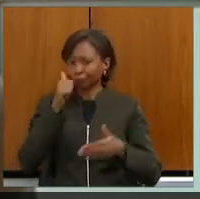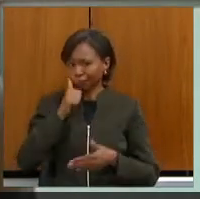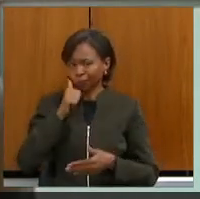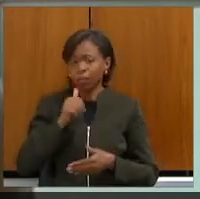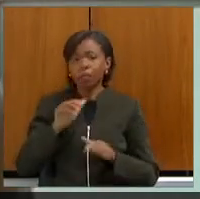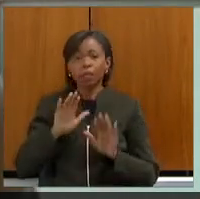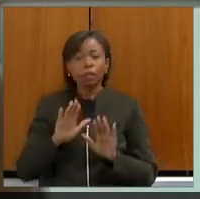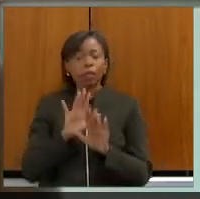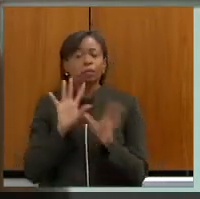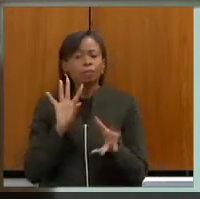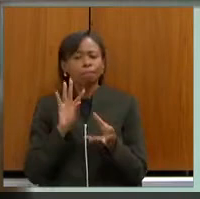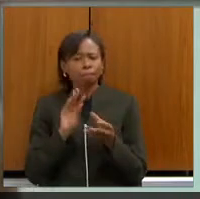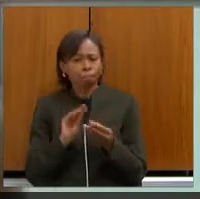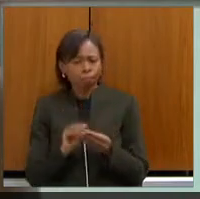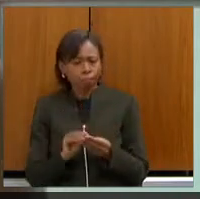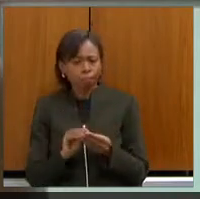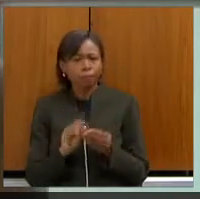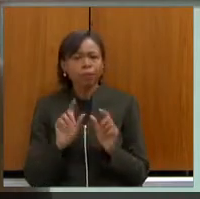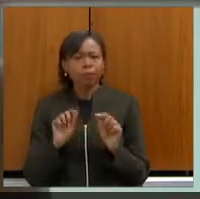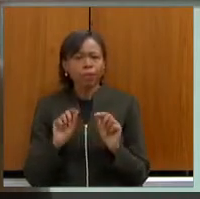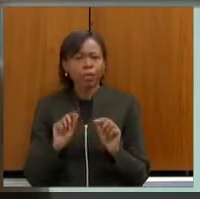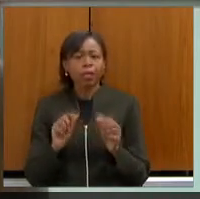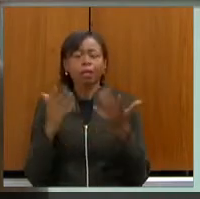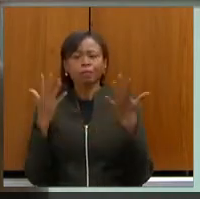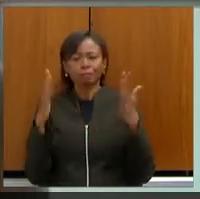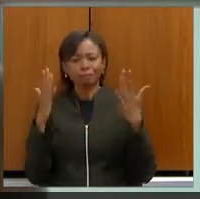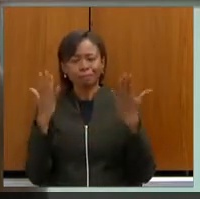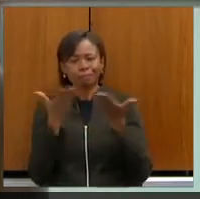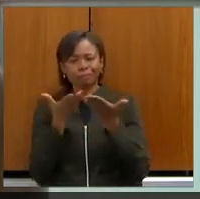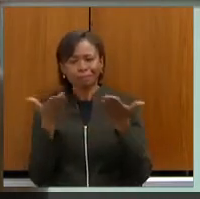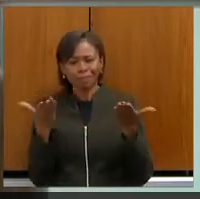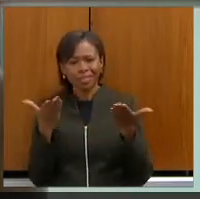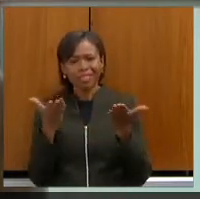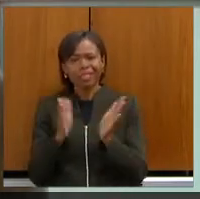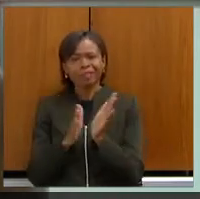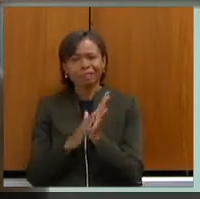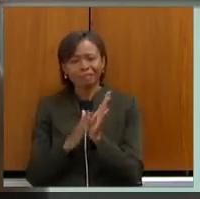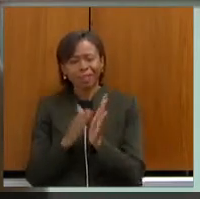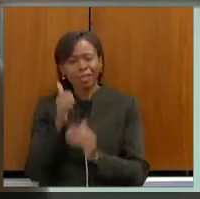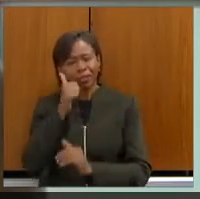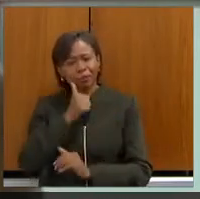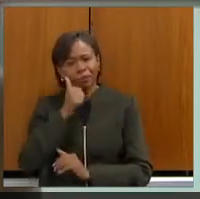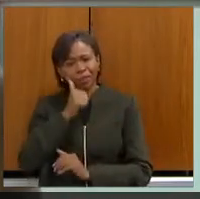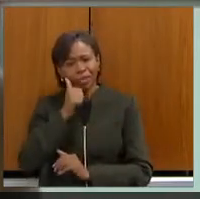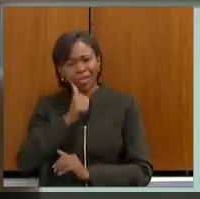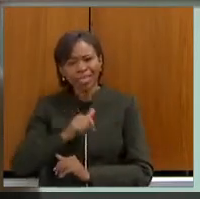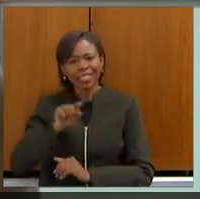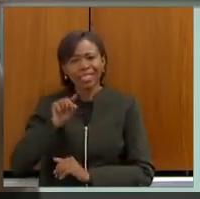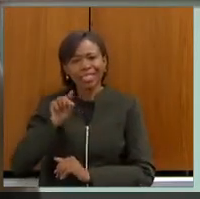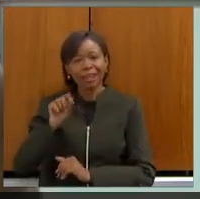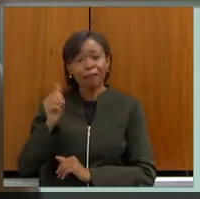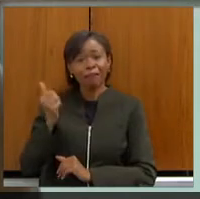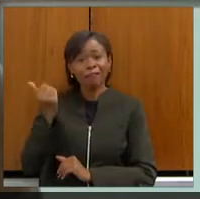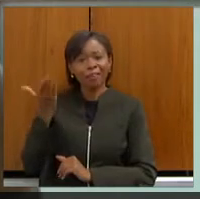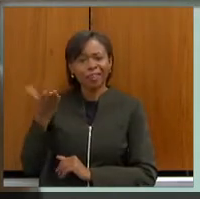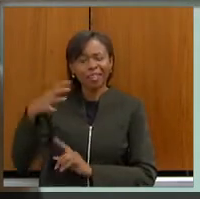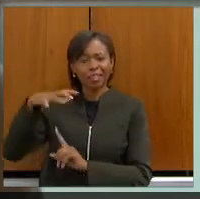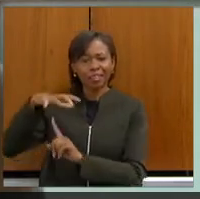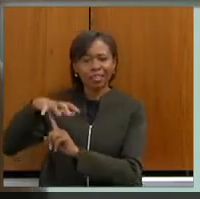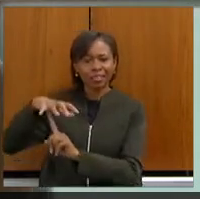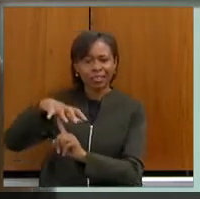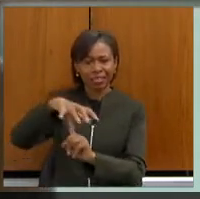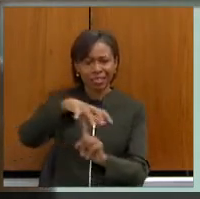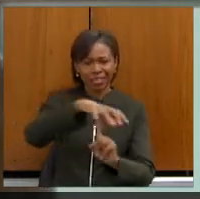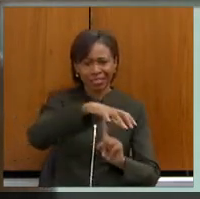mandando uma saudação aí para as mulheres que estão expondo na feira de artesanato aí da Assembleia especial para